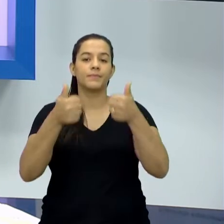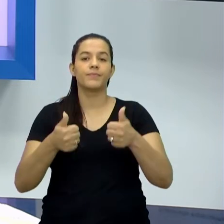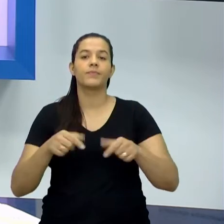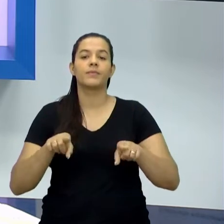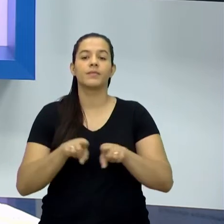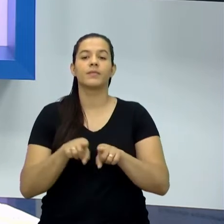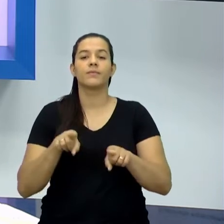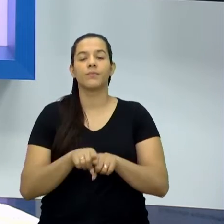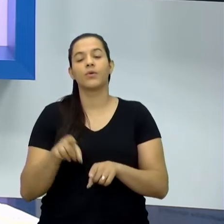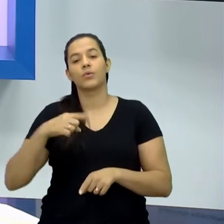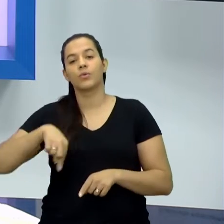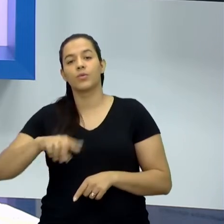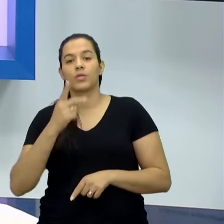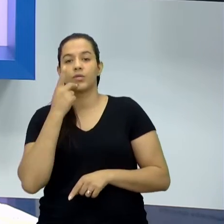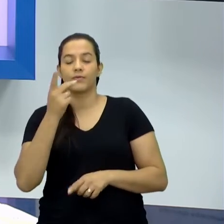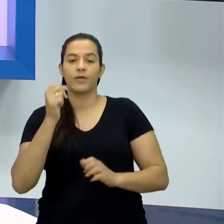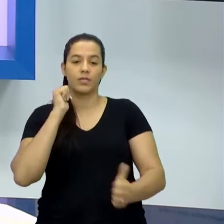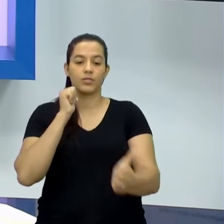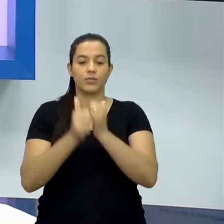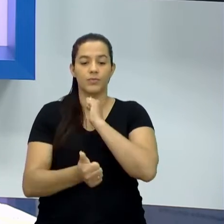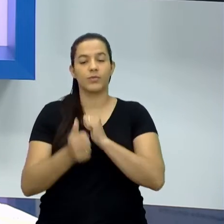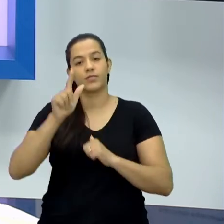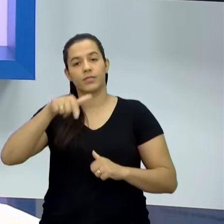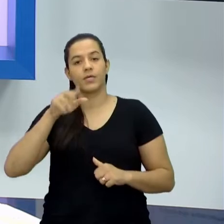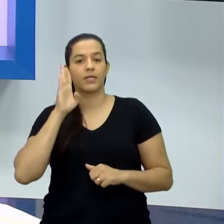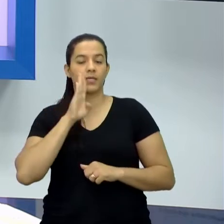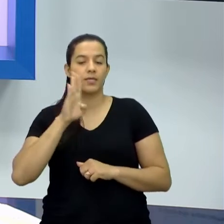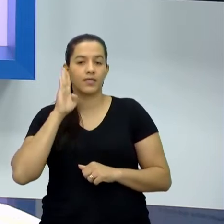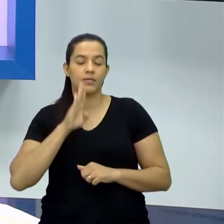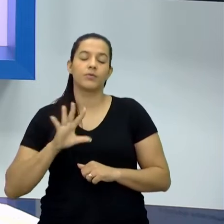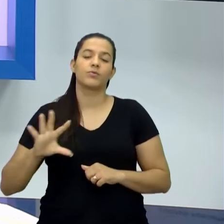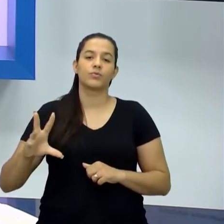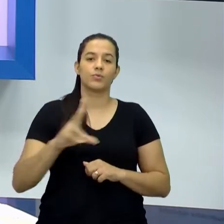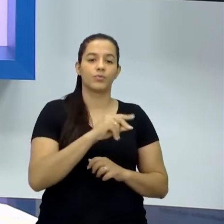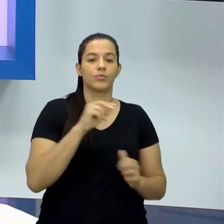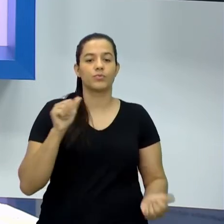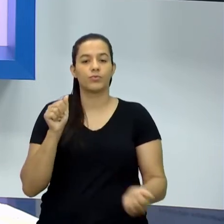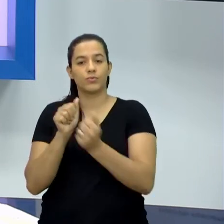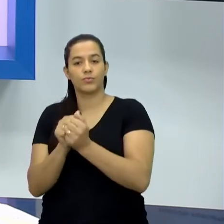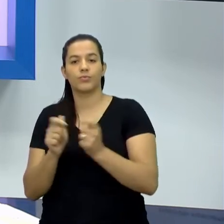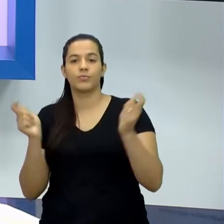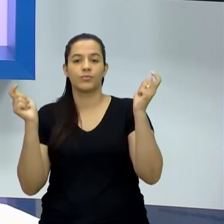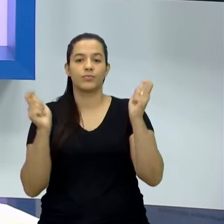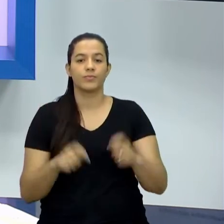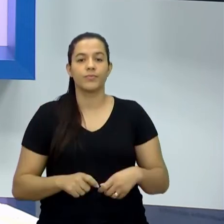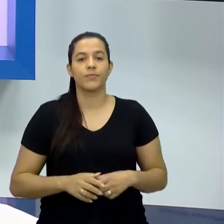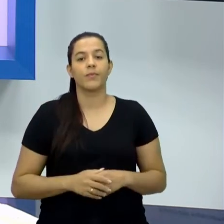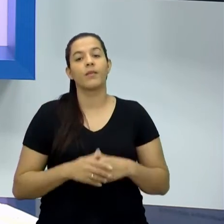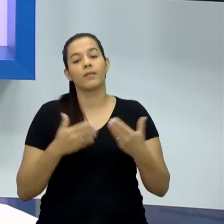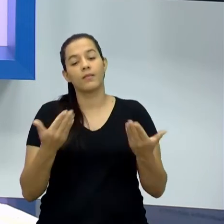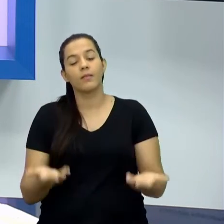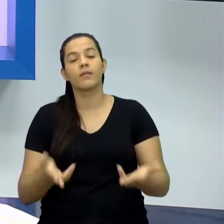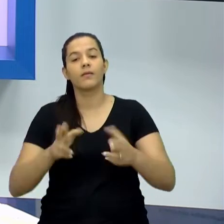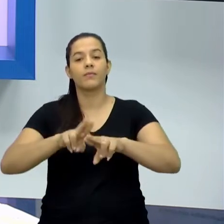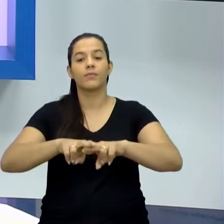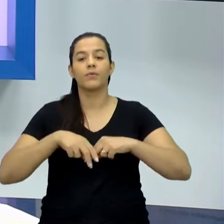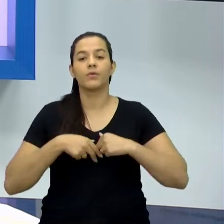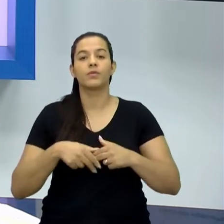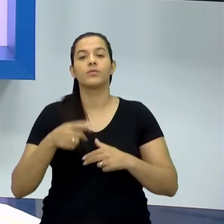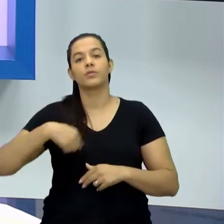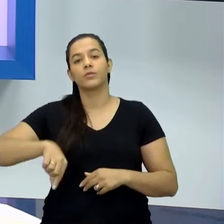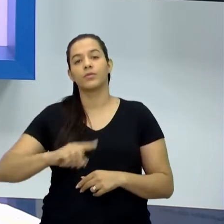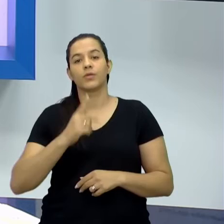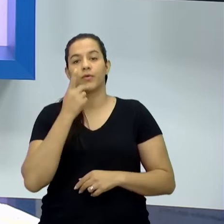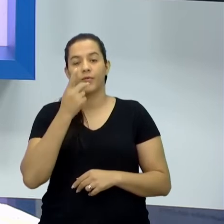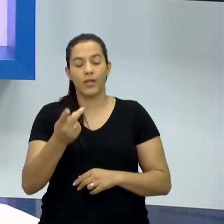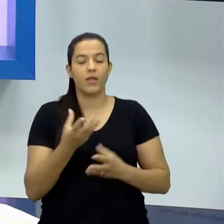isso quando a gente fala de esporte, que é algo muito bacana, é algo agregador, tá? Então, é por isso que eu tenho insistido